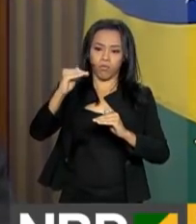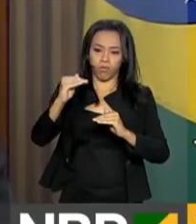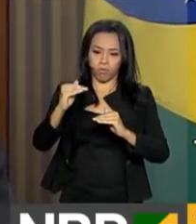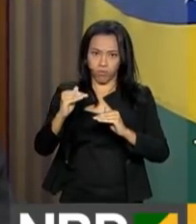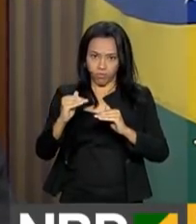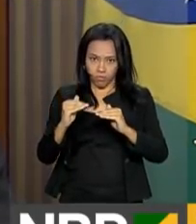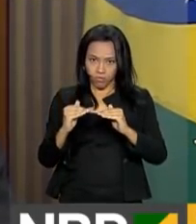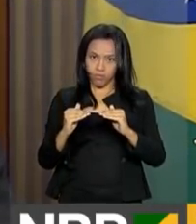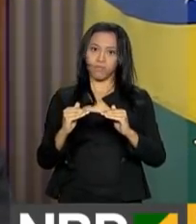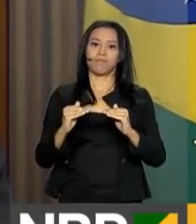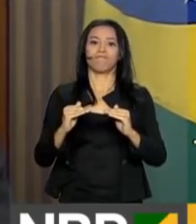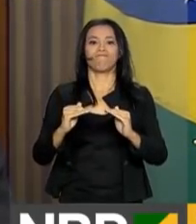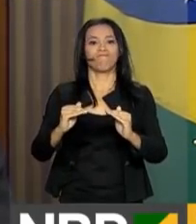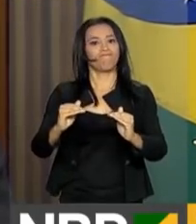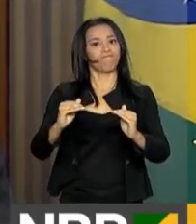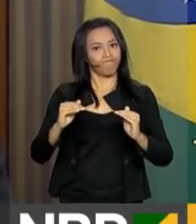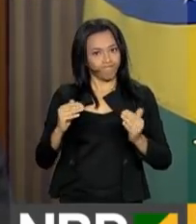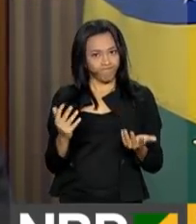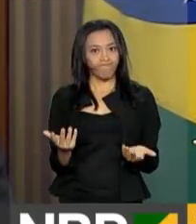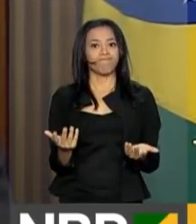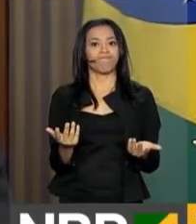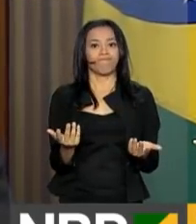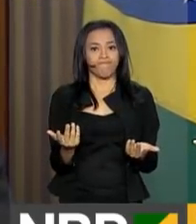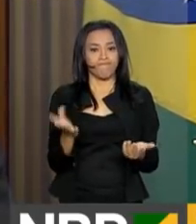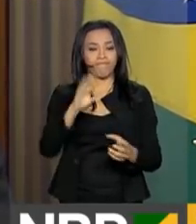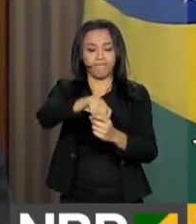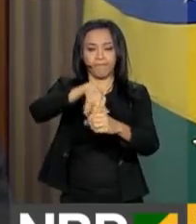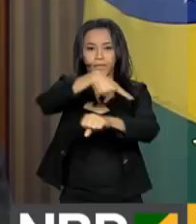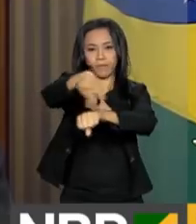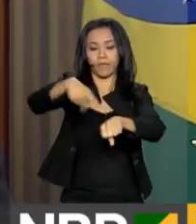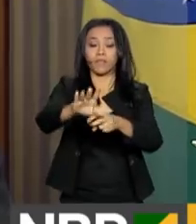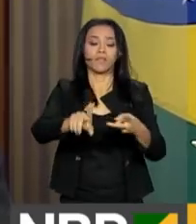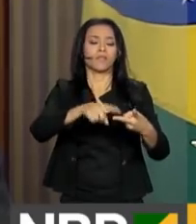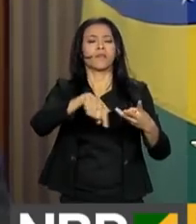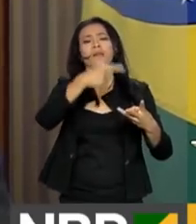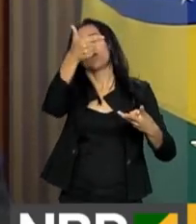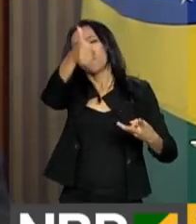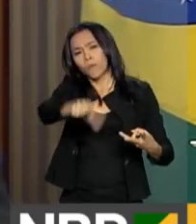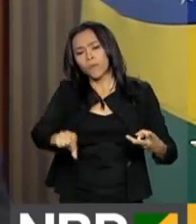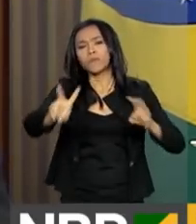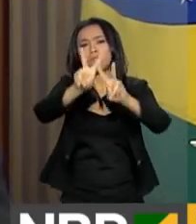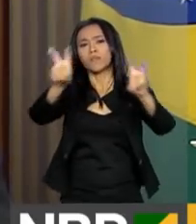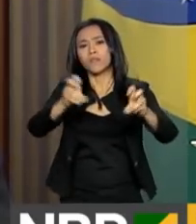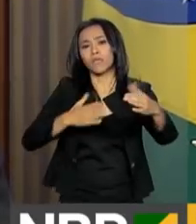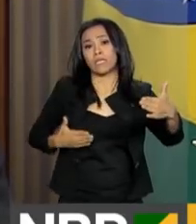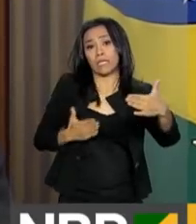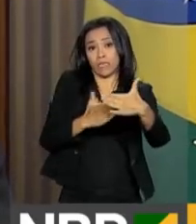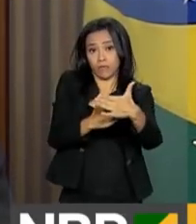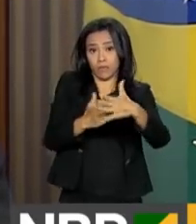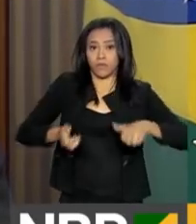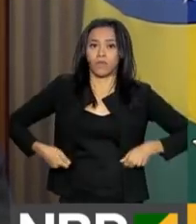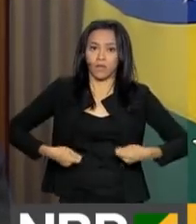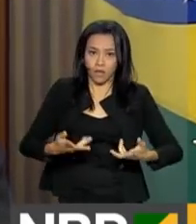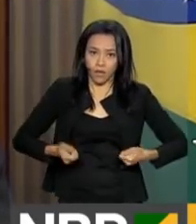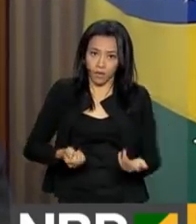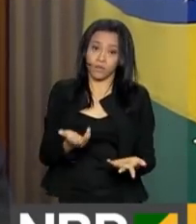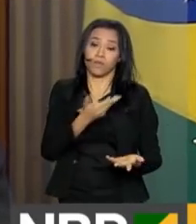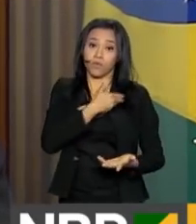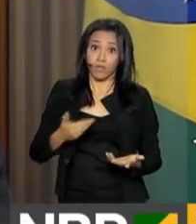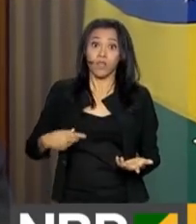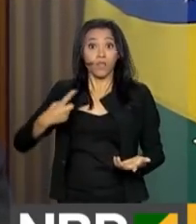jamais observados no nosso país quando se fala do teto nos gastos públicos e vejam que nós estamos oferecendo